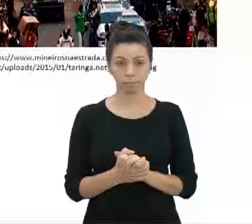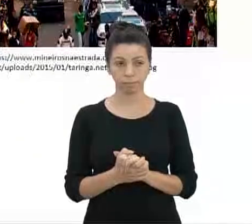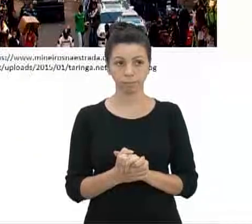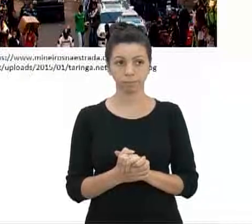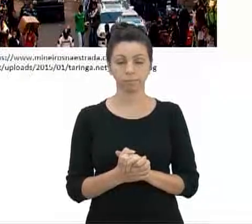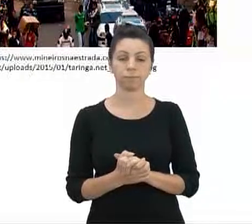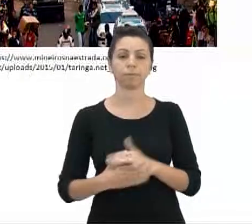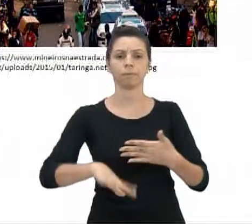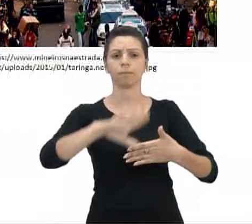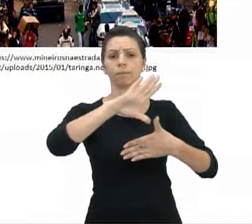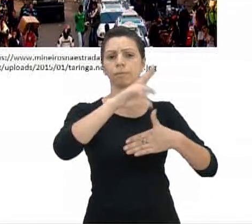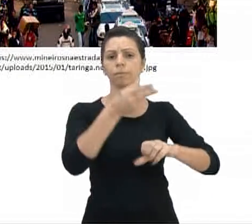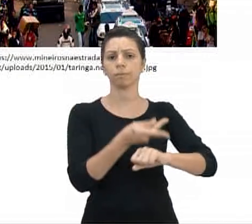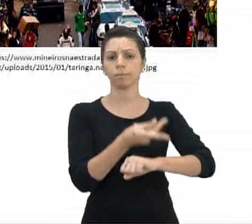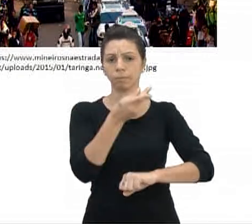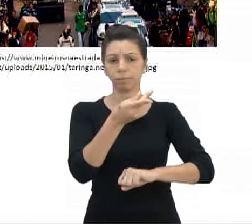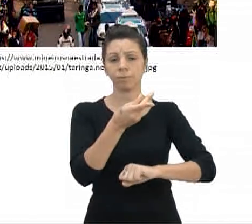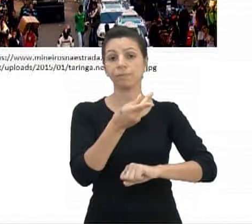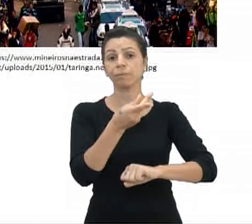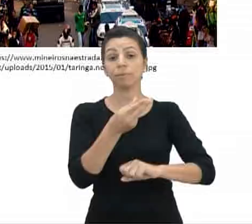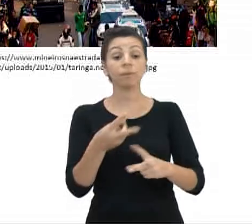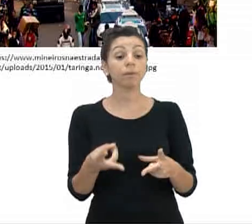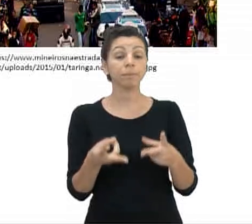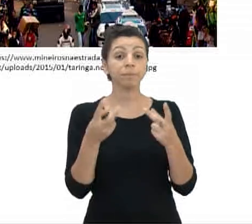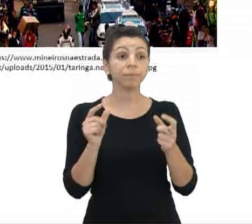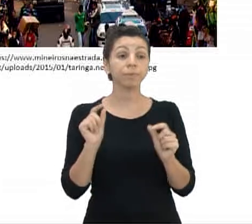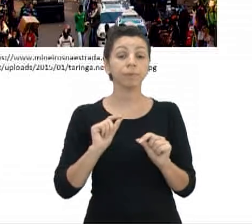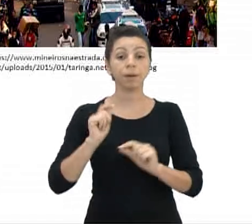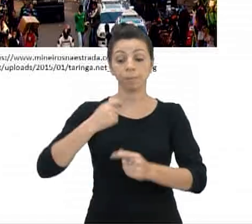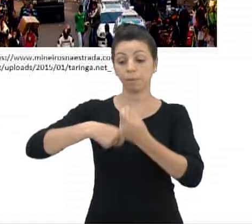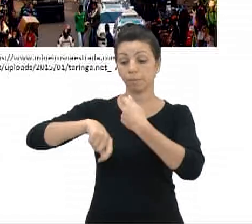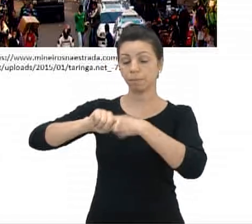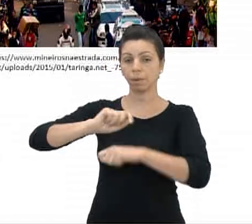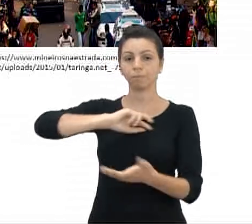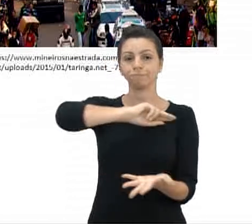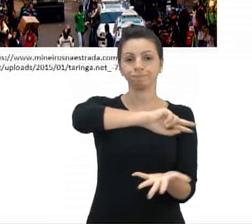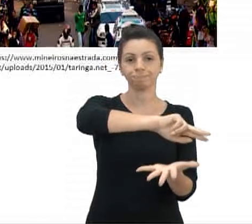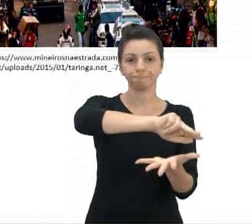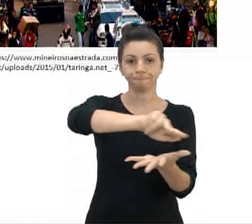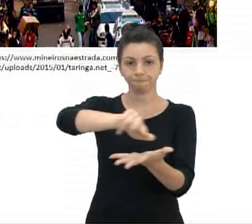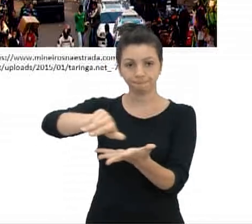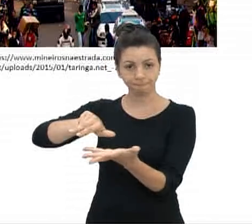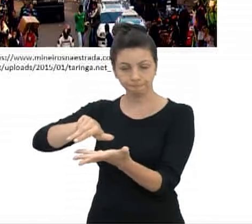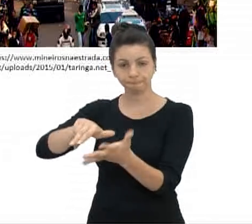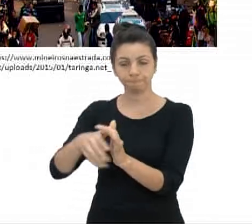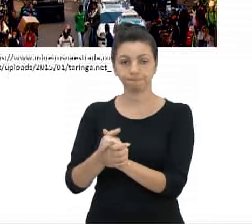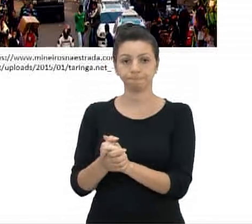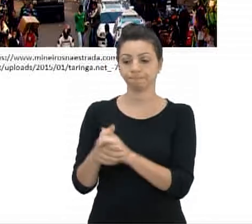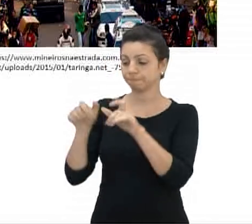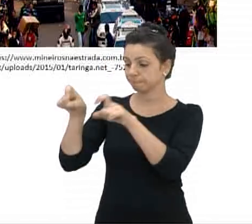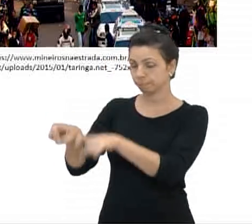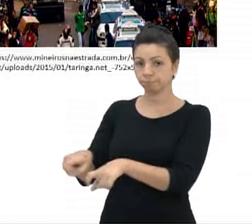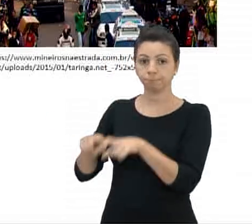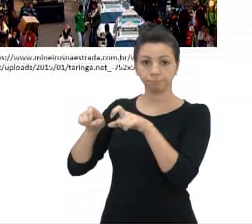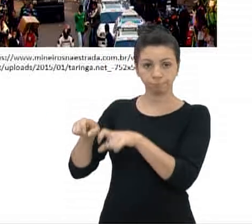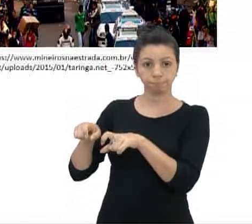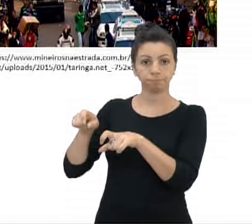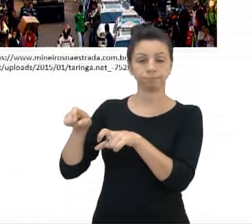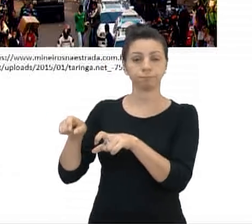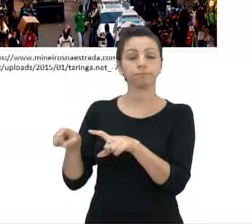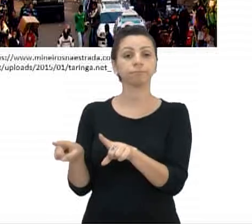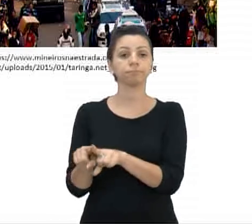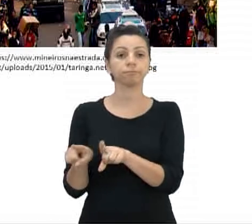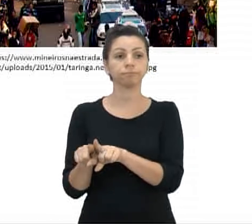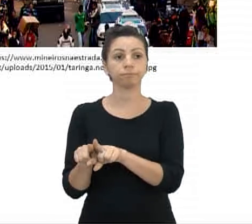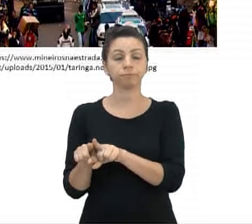América Latina, nós vamos perceber que temos uma economia diversificada, com destaque para a agropecuária. Nós vamos destacar